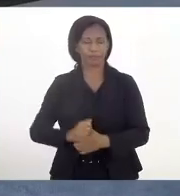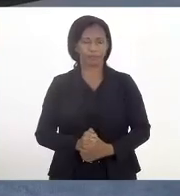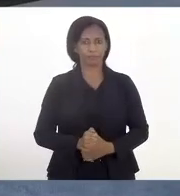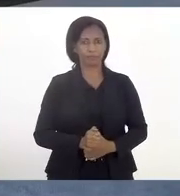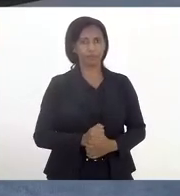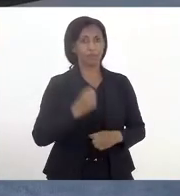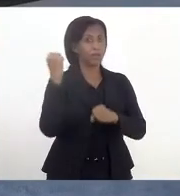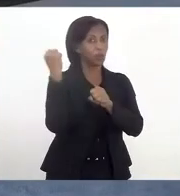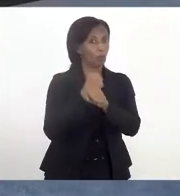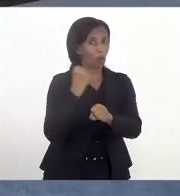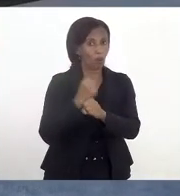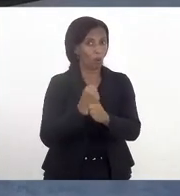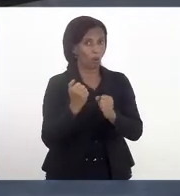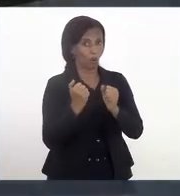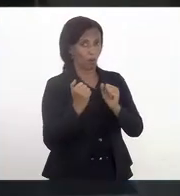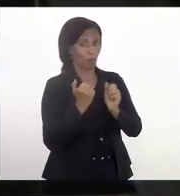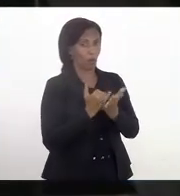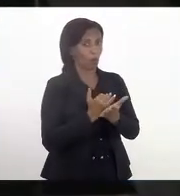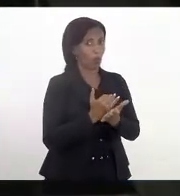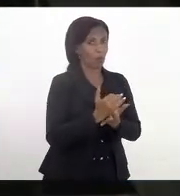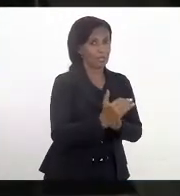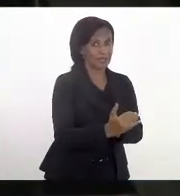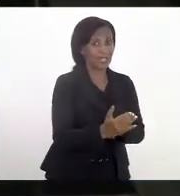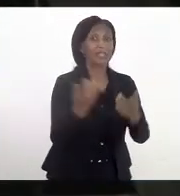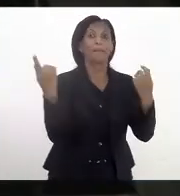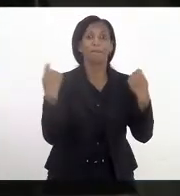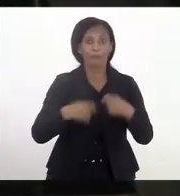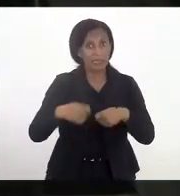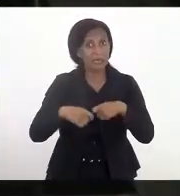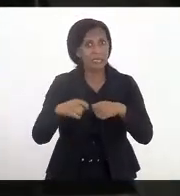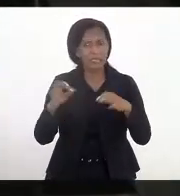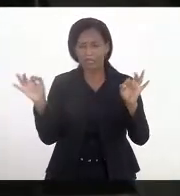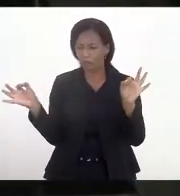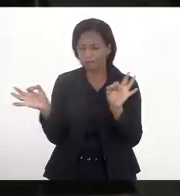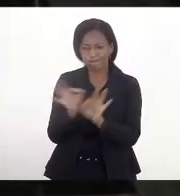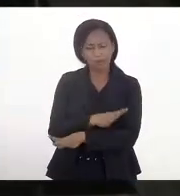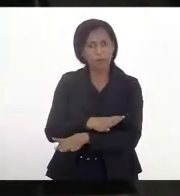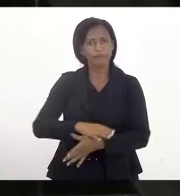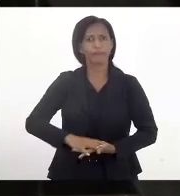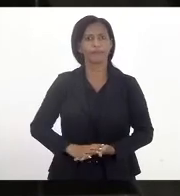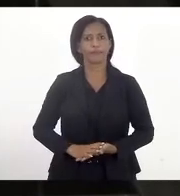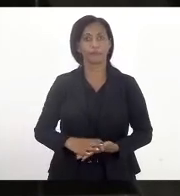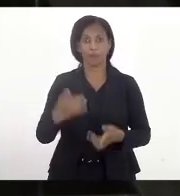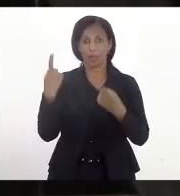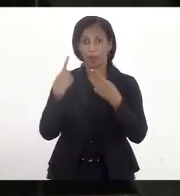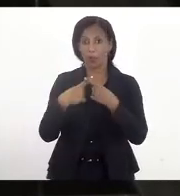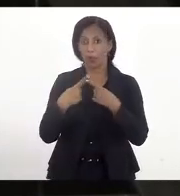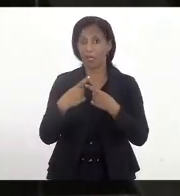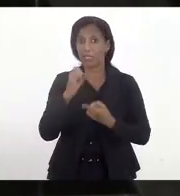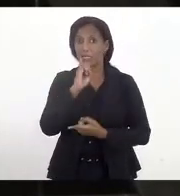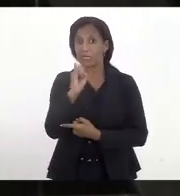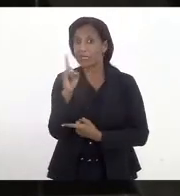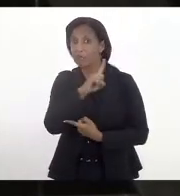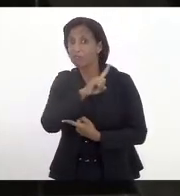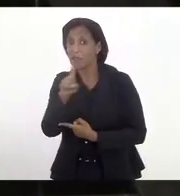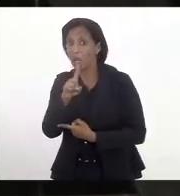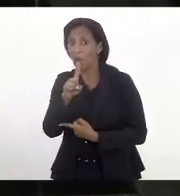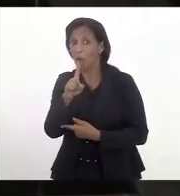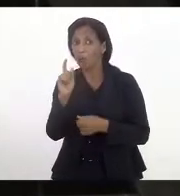começada seja concluída porque se assim não acontece